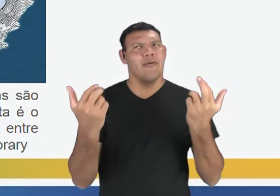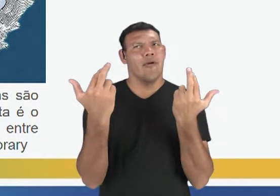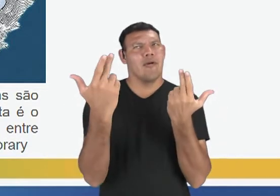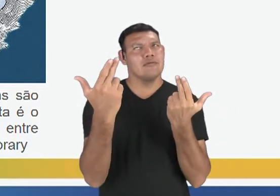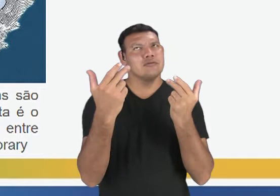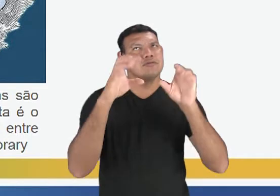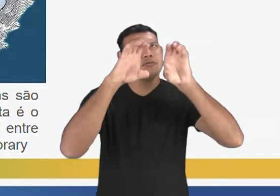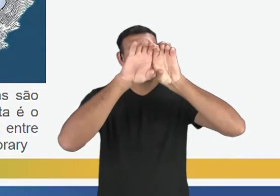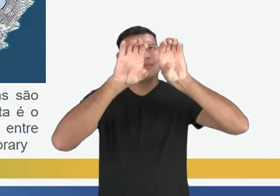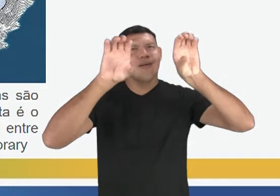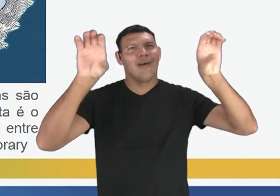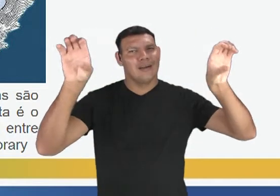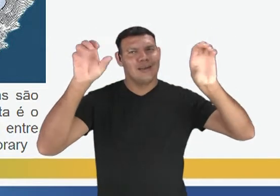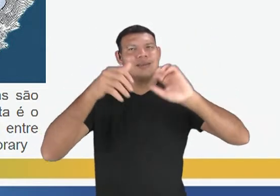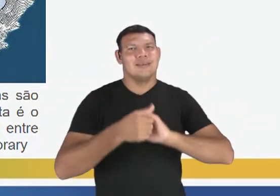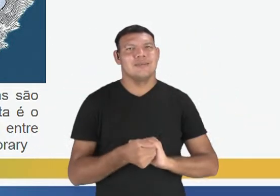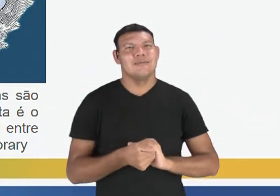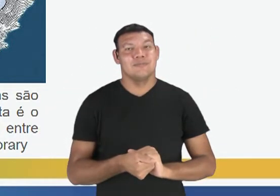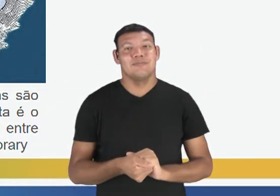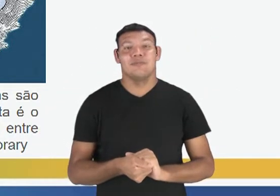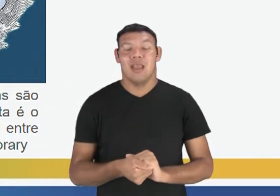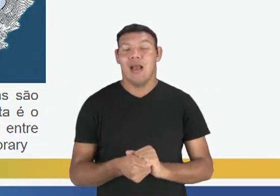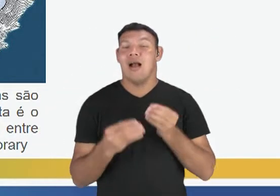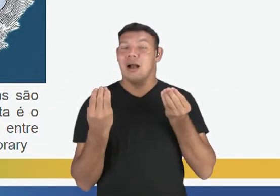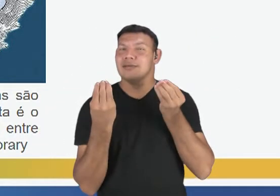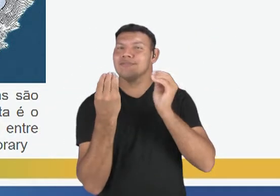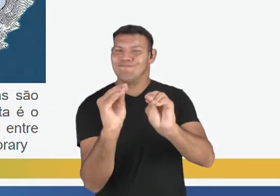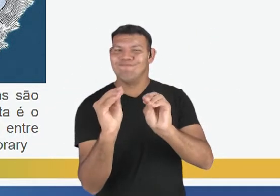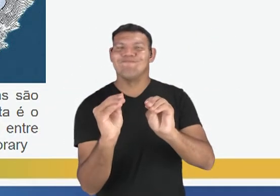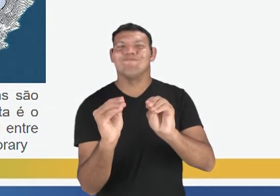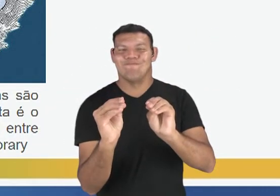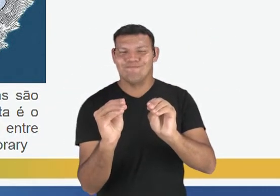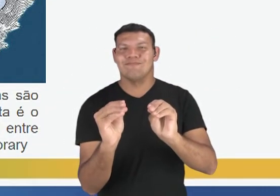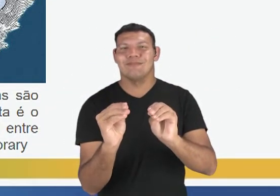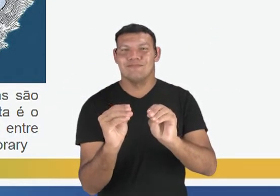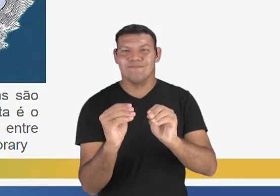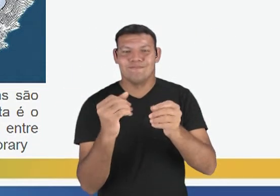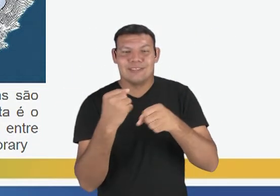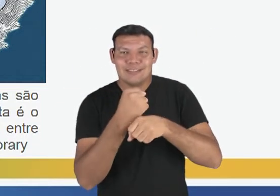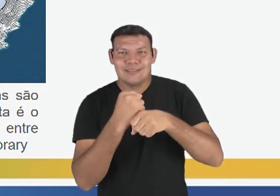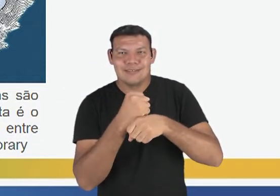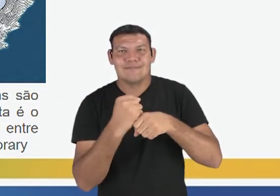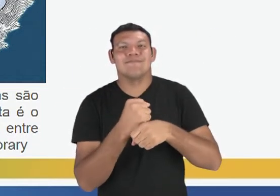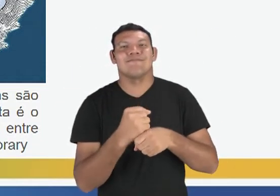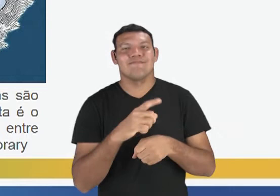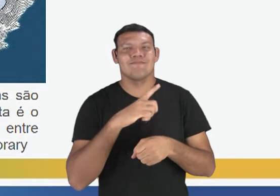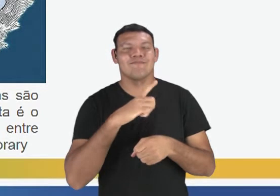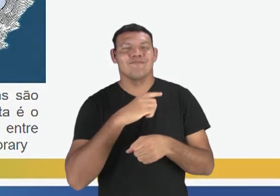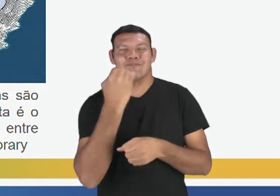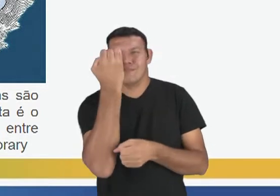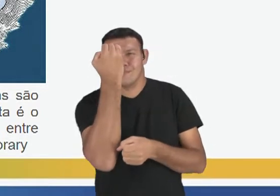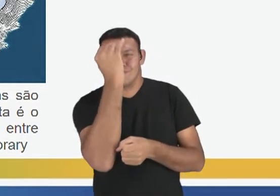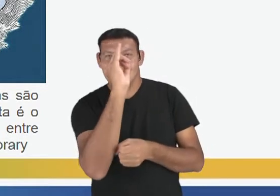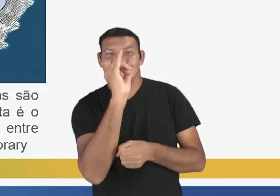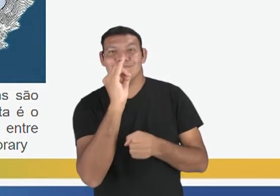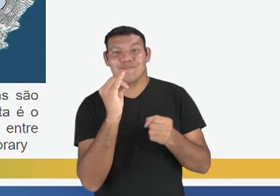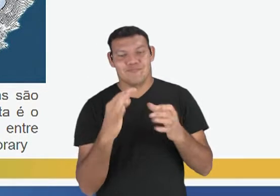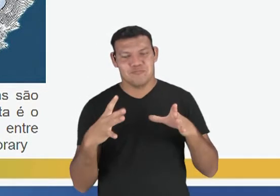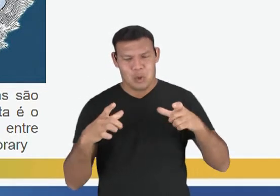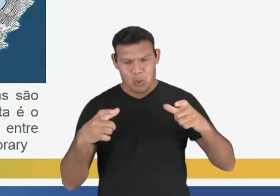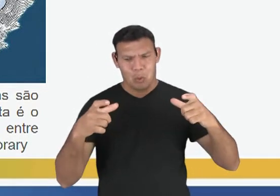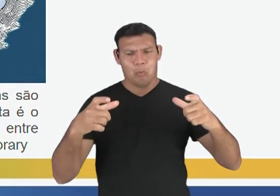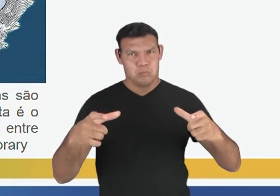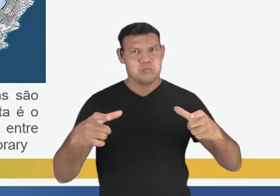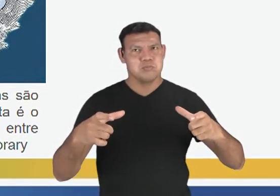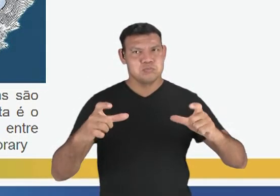uma vez que o conceito da esfera foi introduzido, não tardou a aparecer a ideia de que a própria Terra tinha esse formato.